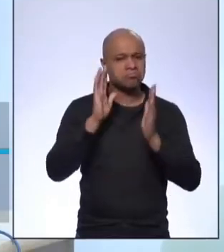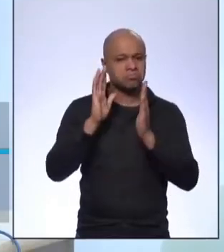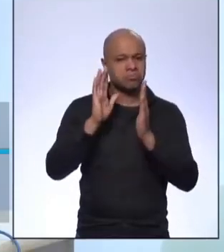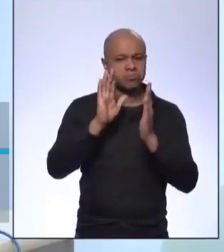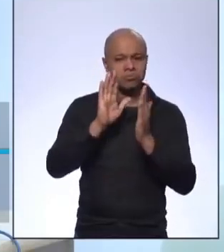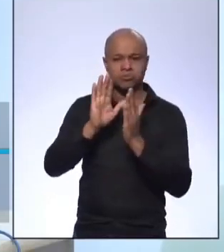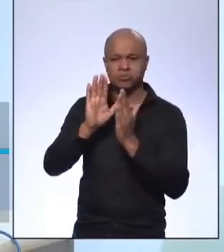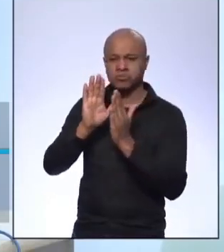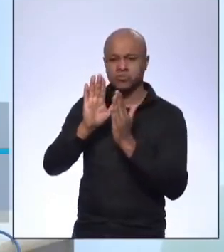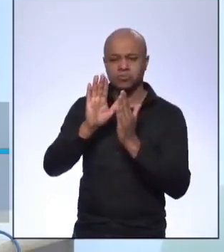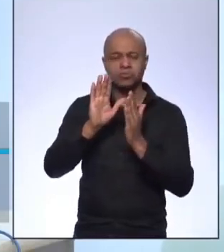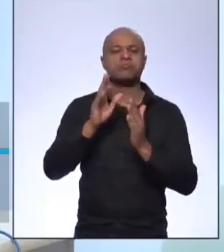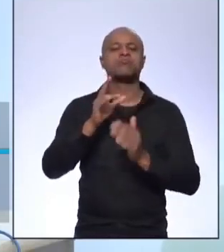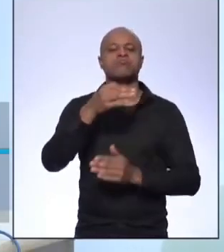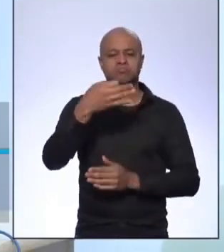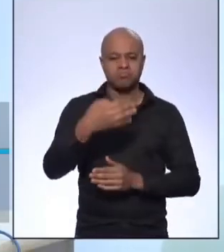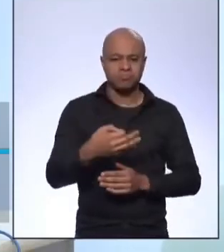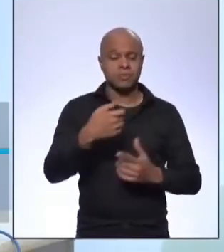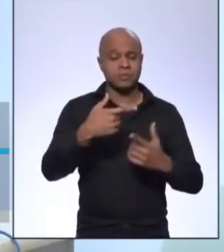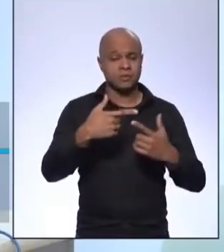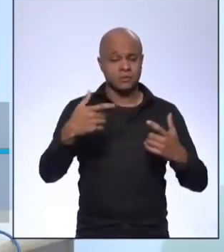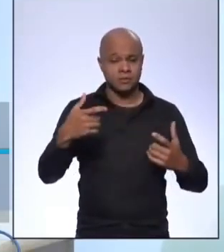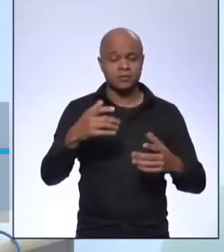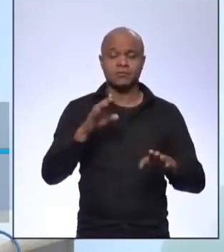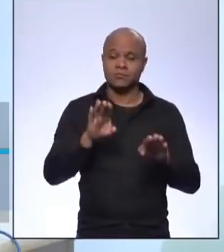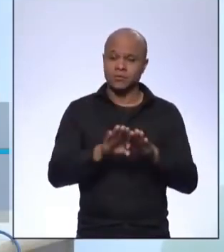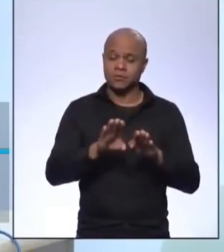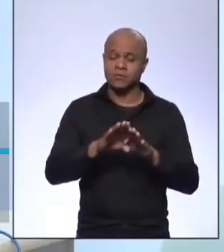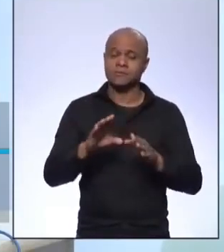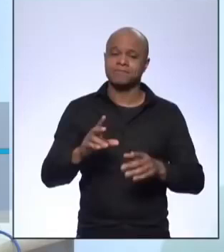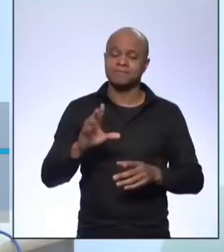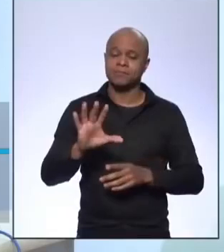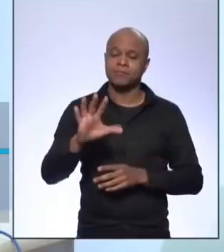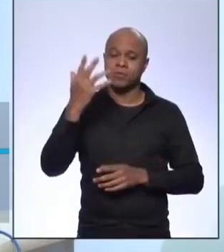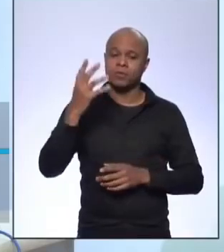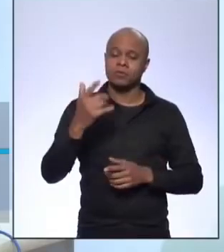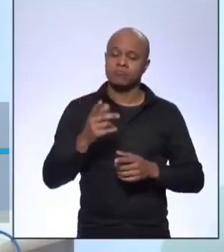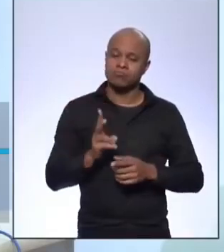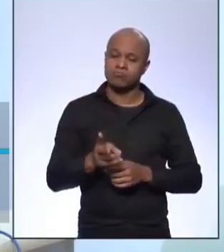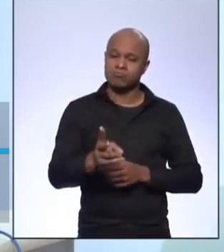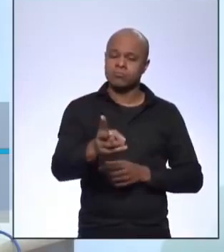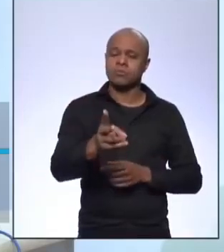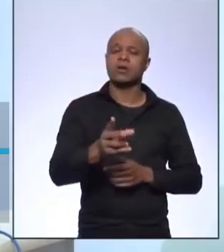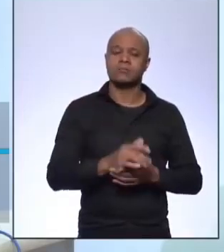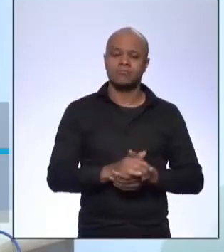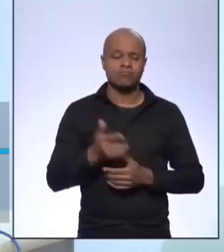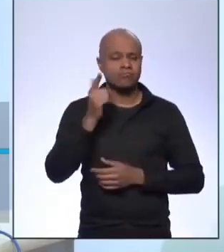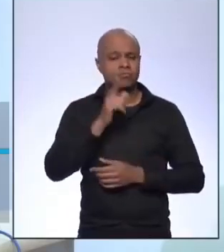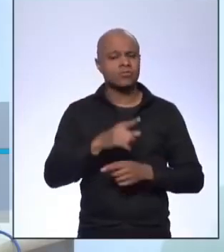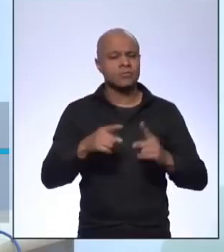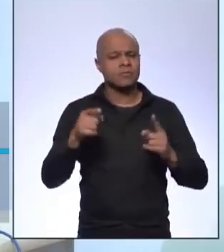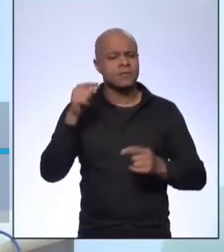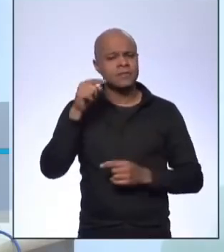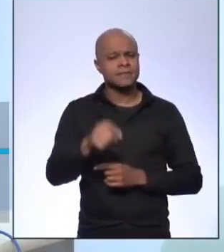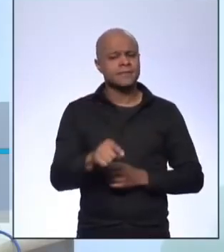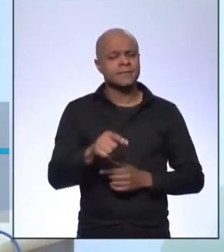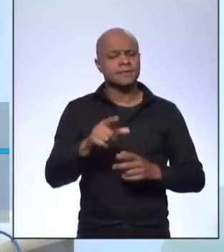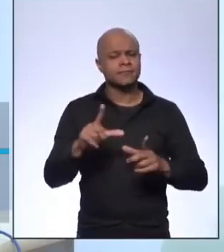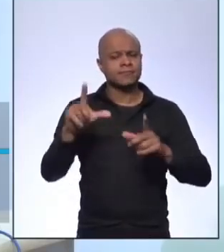A guerra, ela aconteceu ali durante a conquista, né? Mas aí, nesse momento,